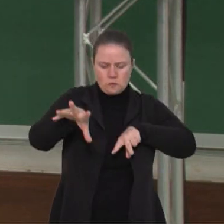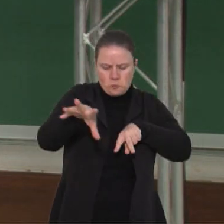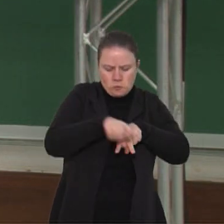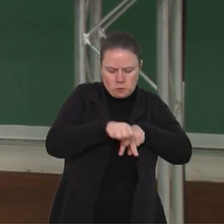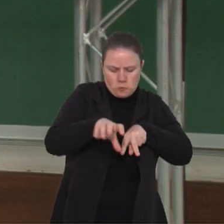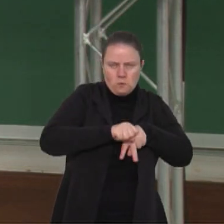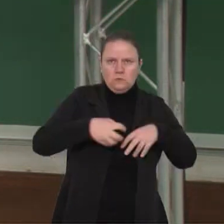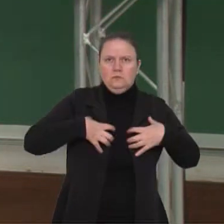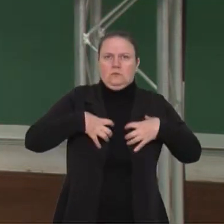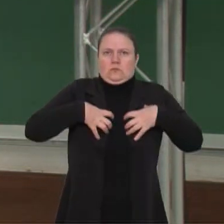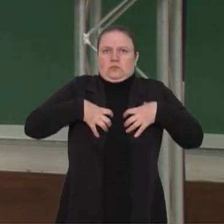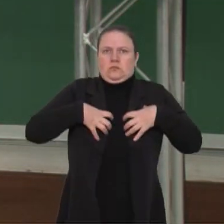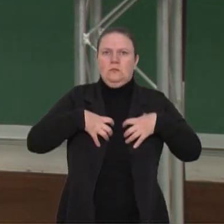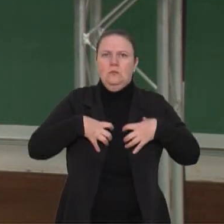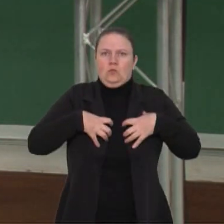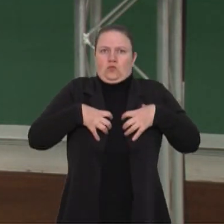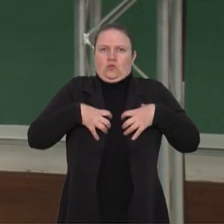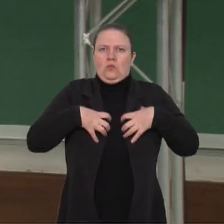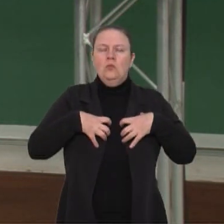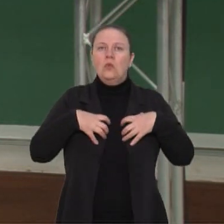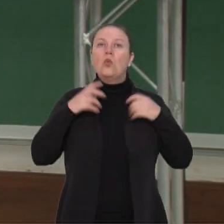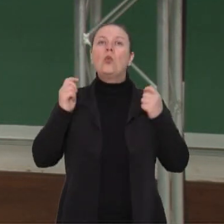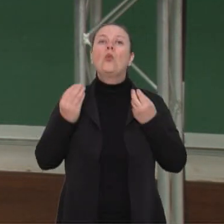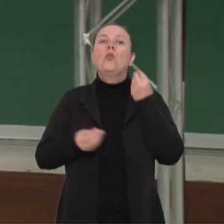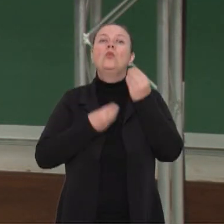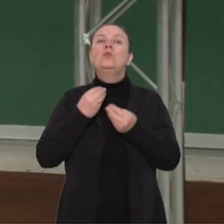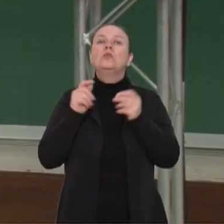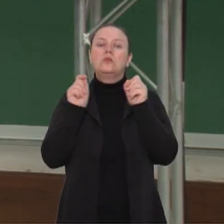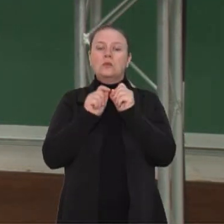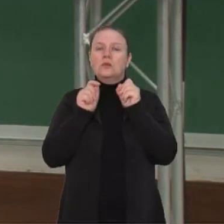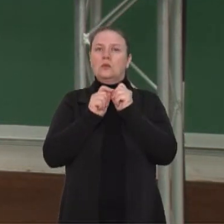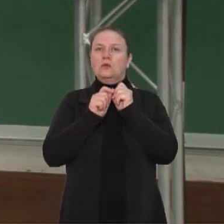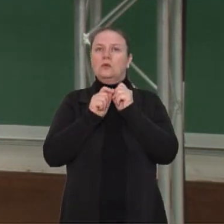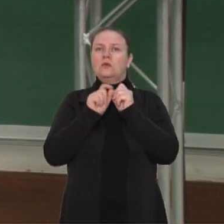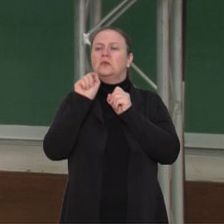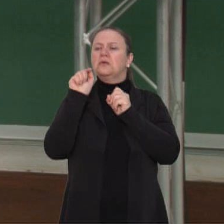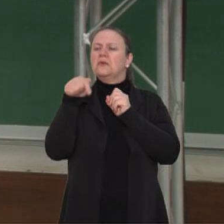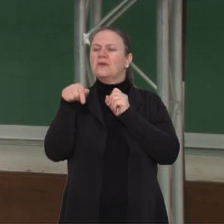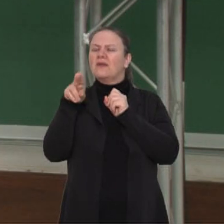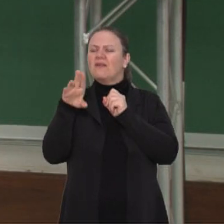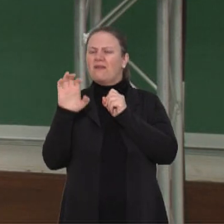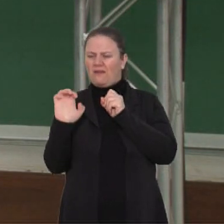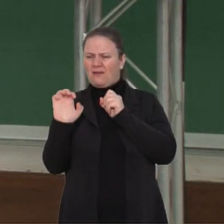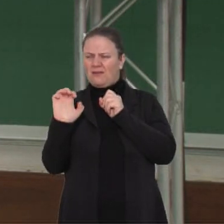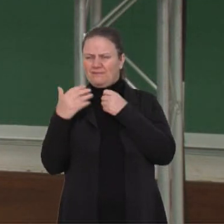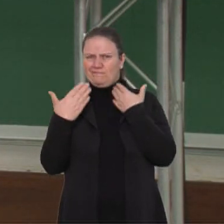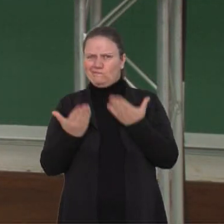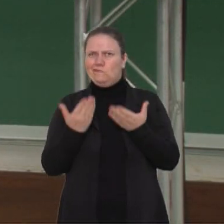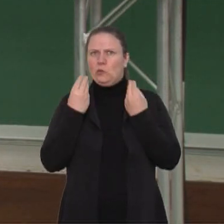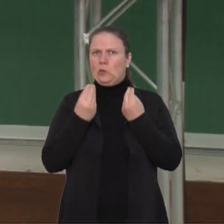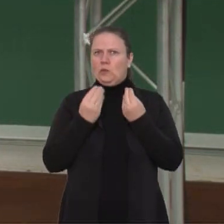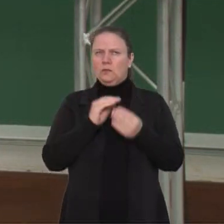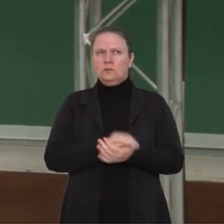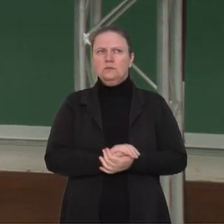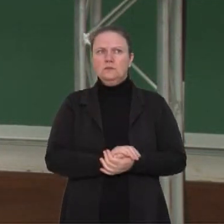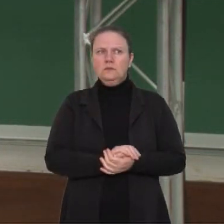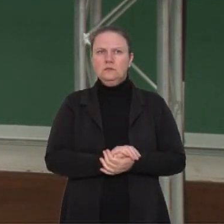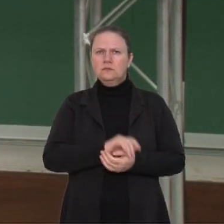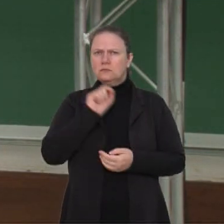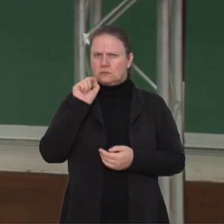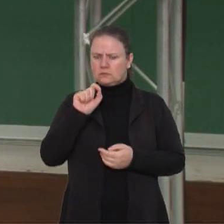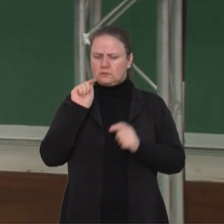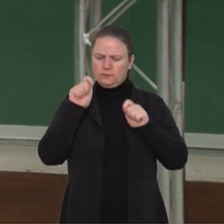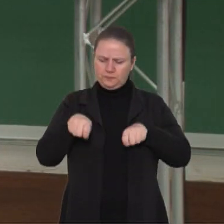infecções respiratórias. Como que eu faço para descobrir quem é o quê? Eu pergunto, o que pode